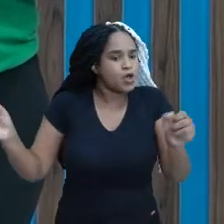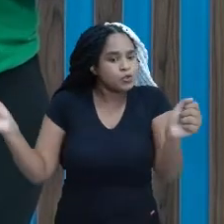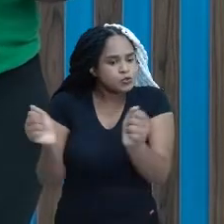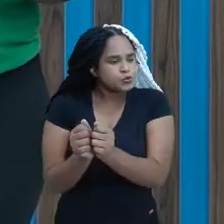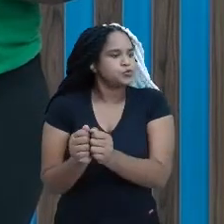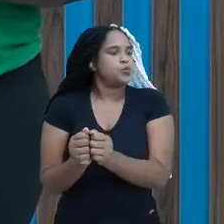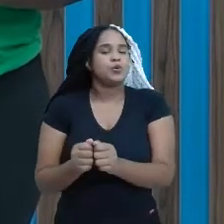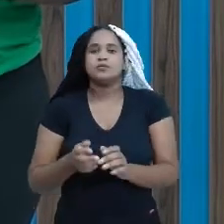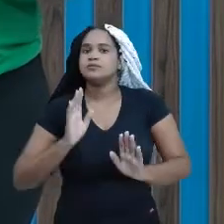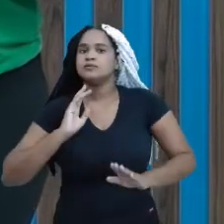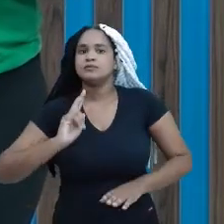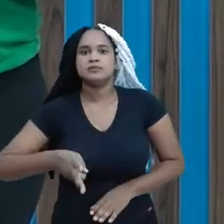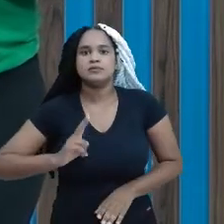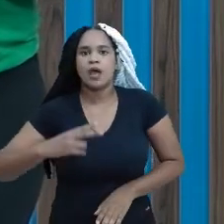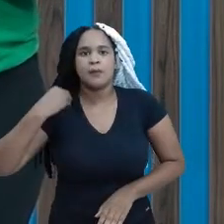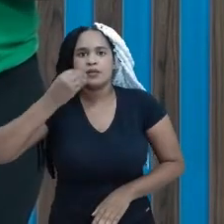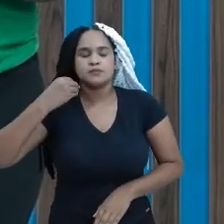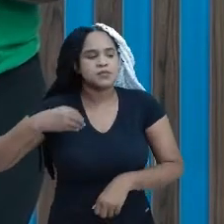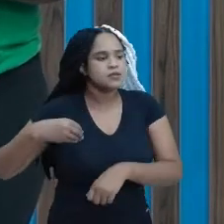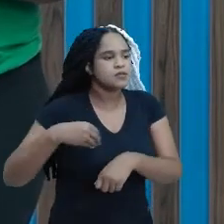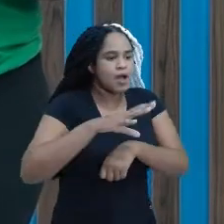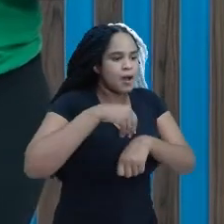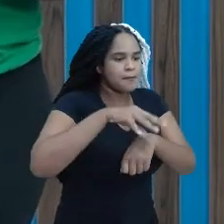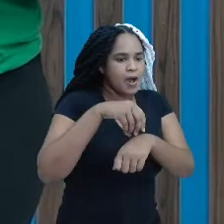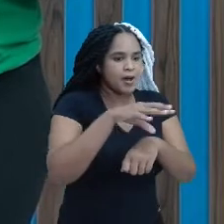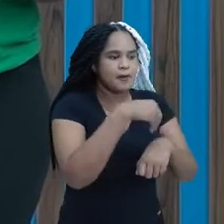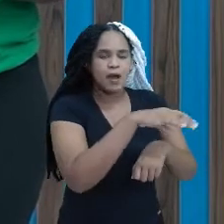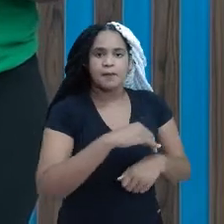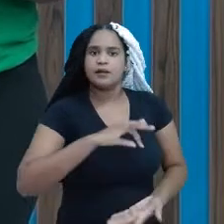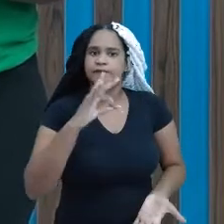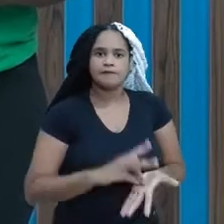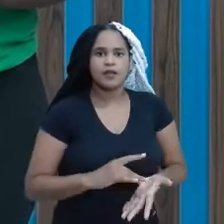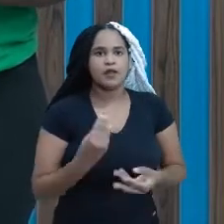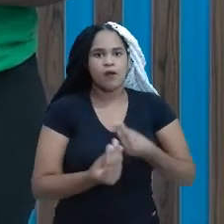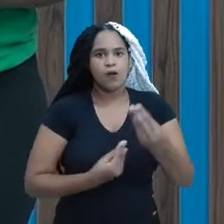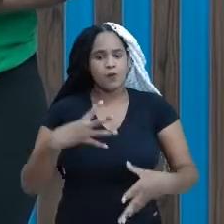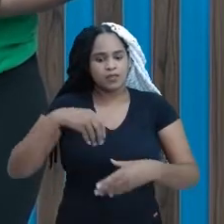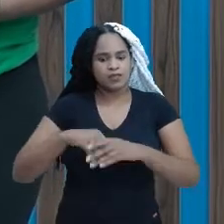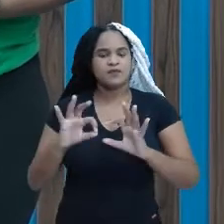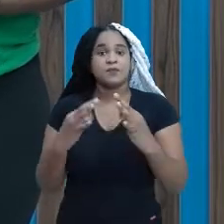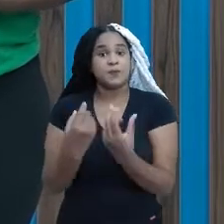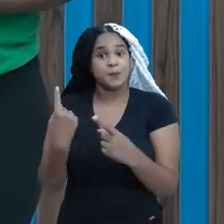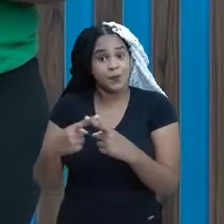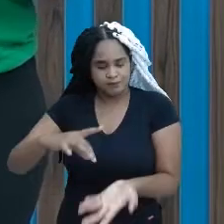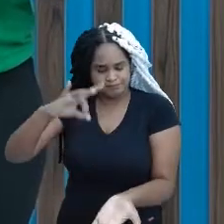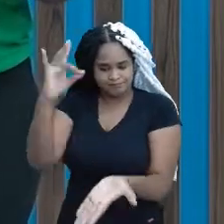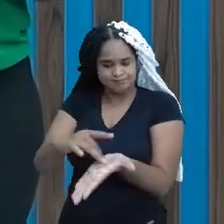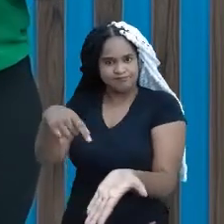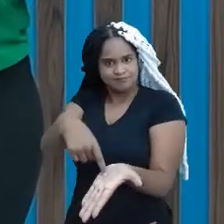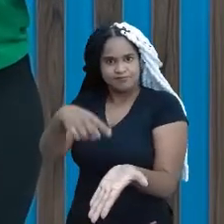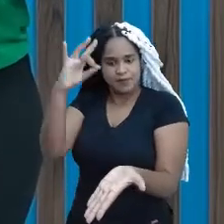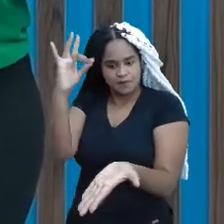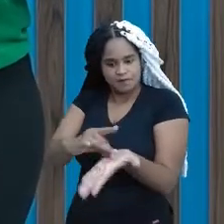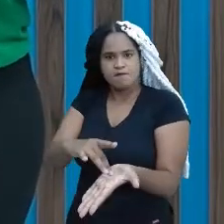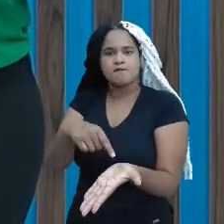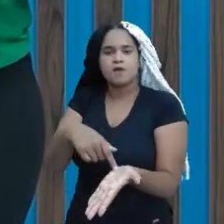cada um vai levando a sua experiência verdadeira, porque a verdade é o que